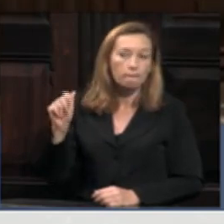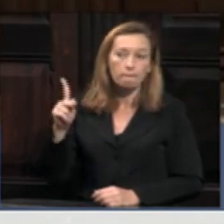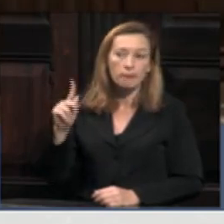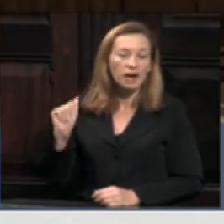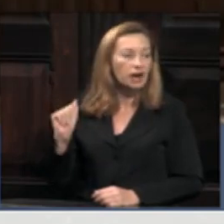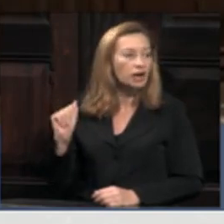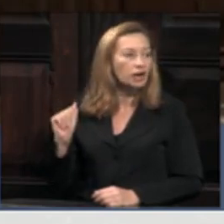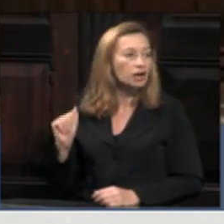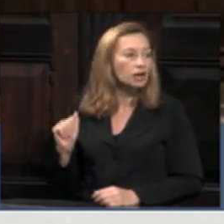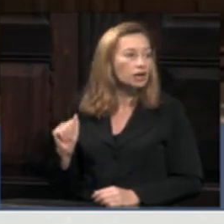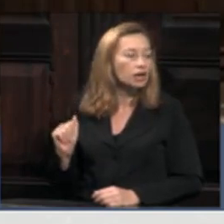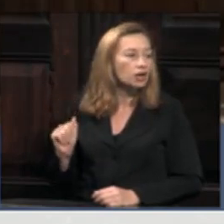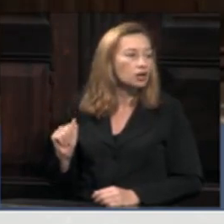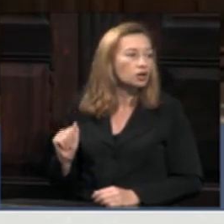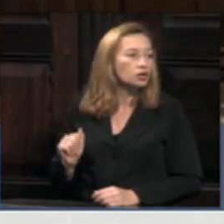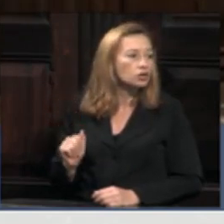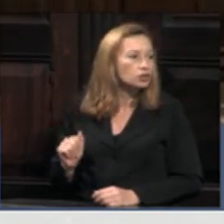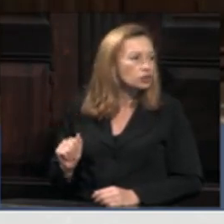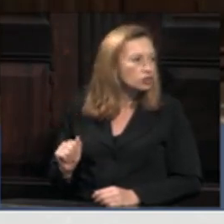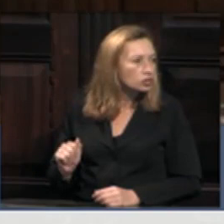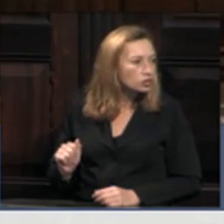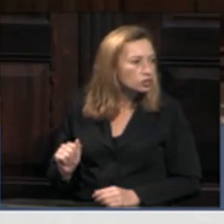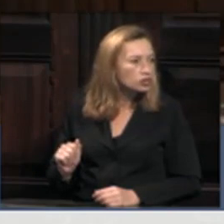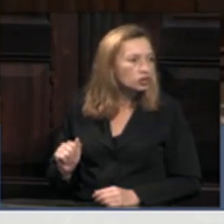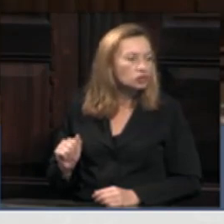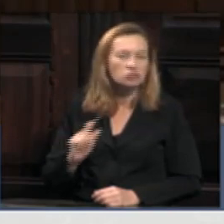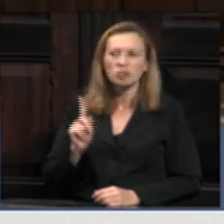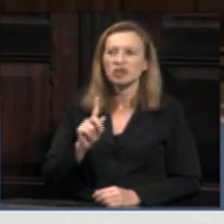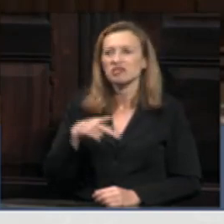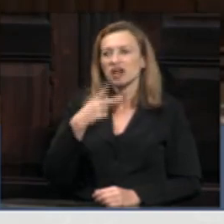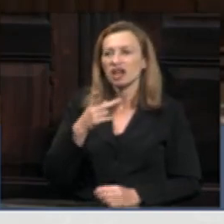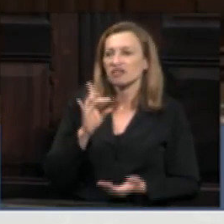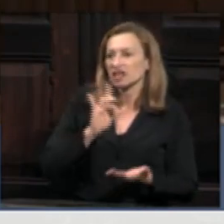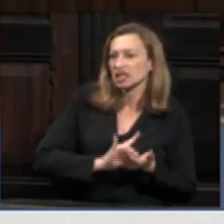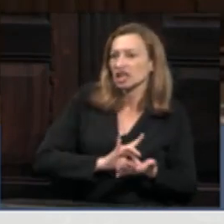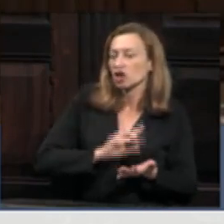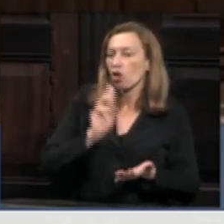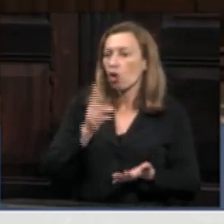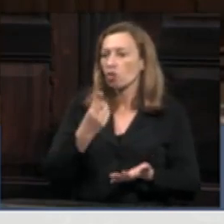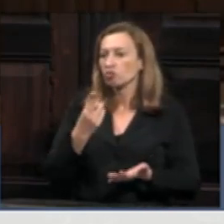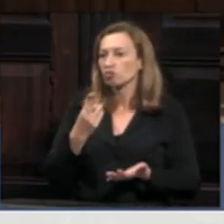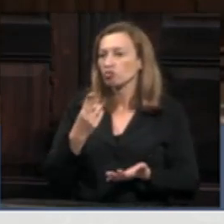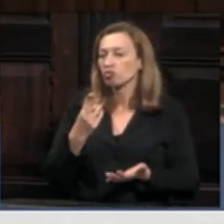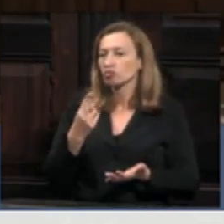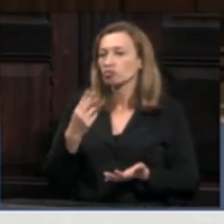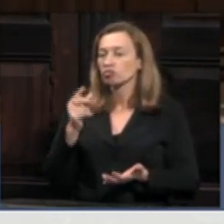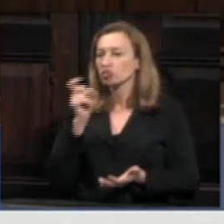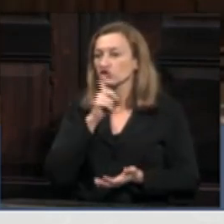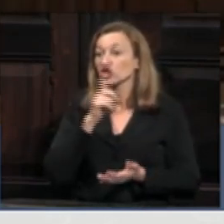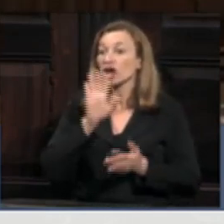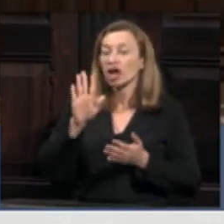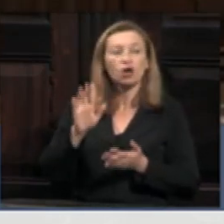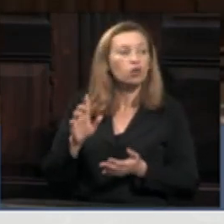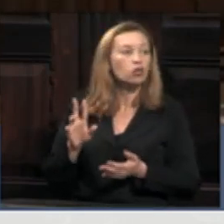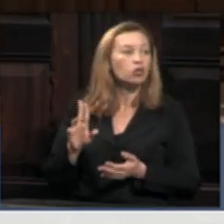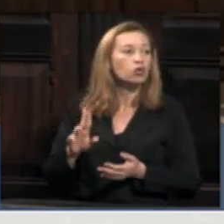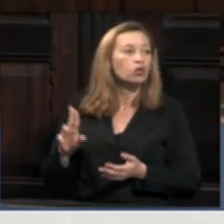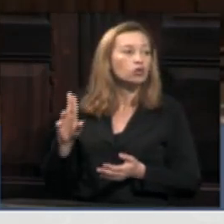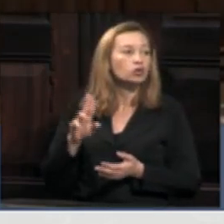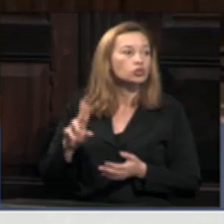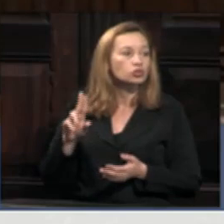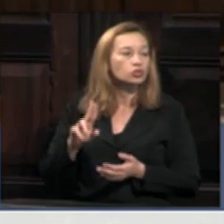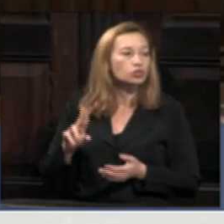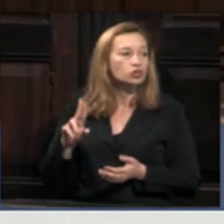para verificar se o fato é verdadeiro ou mentiroso. Lupa é um instrumento que você usa em física